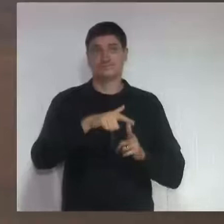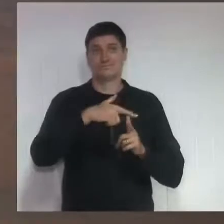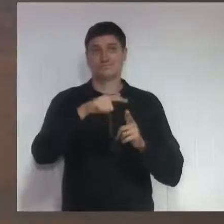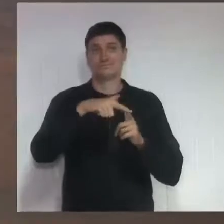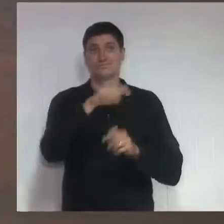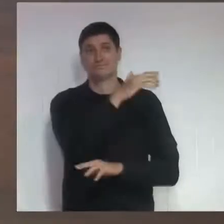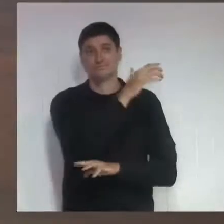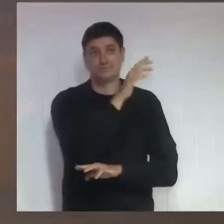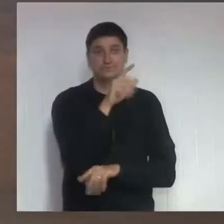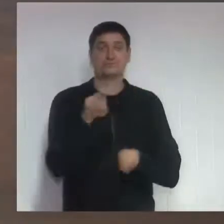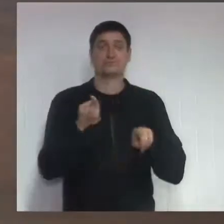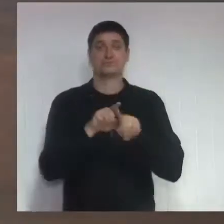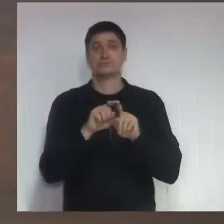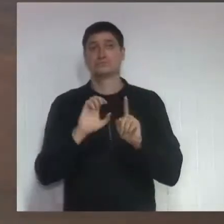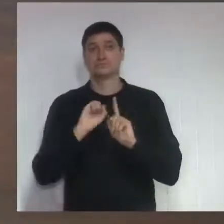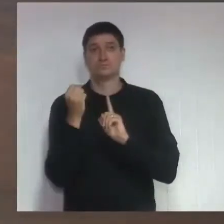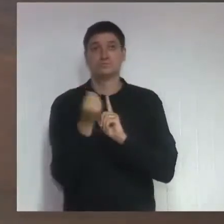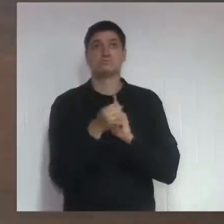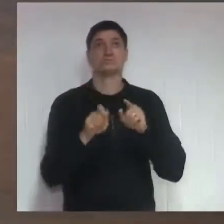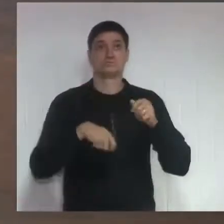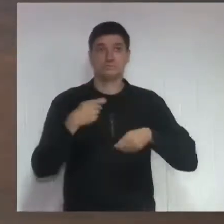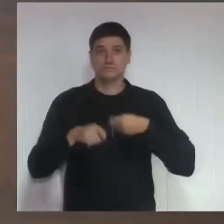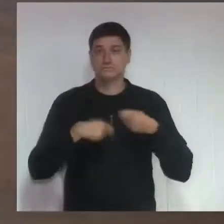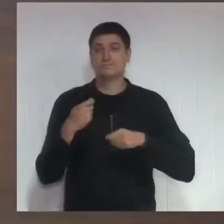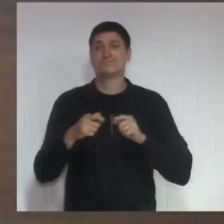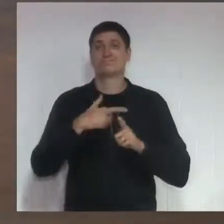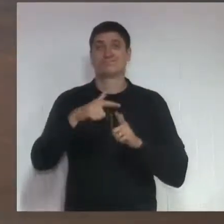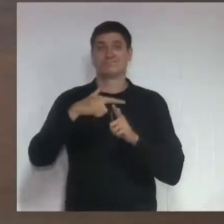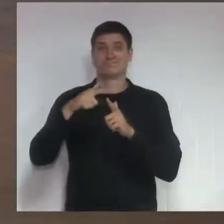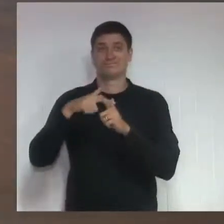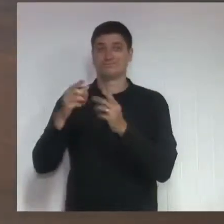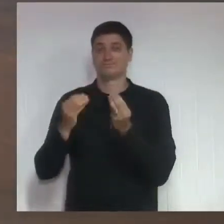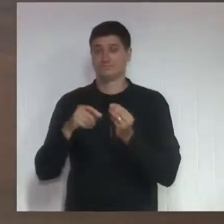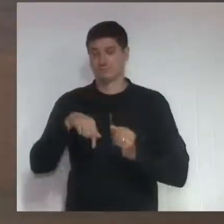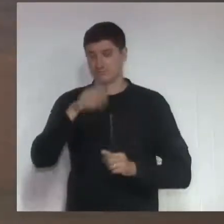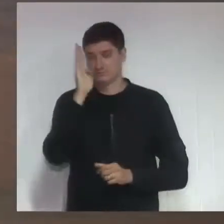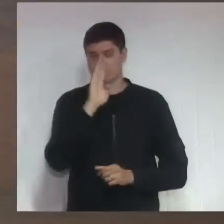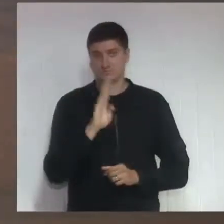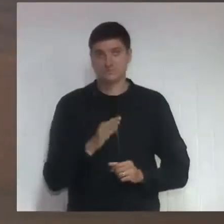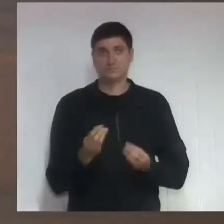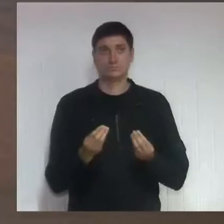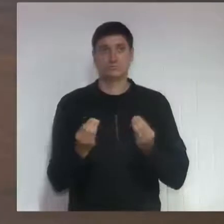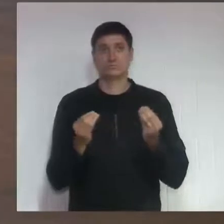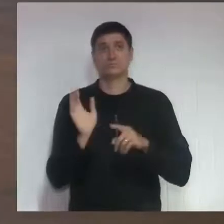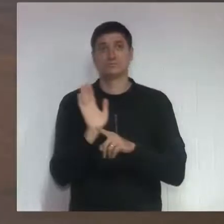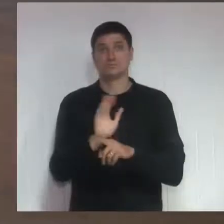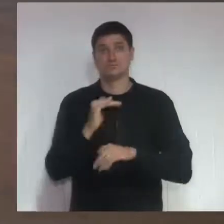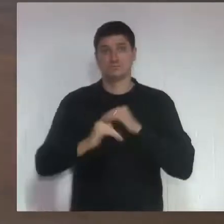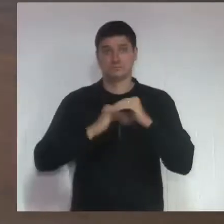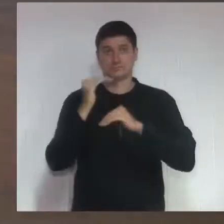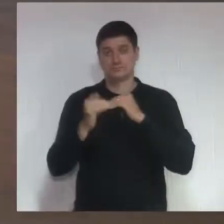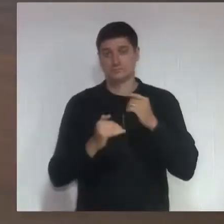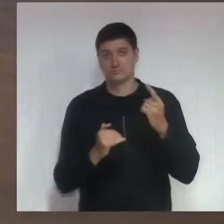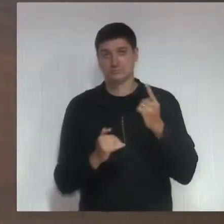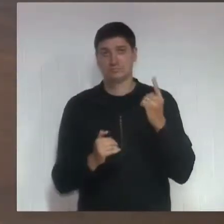ambientais, sociais e econômicos enfrentados no nosso país. De que maneira? Primeiro,